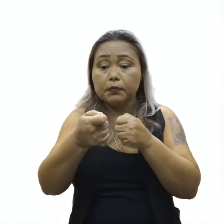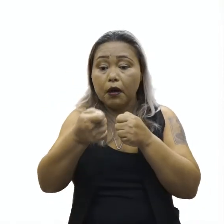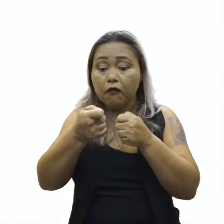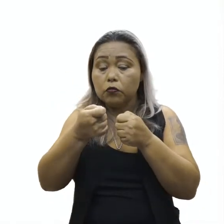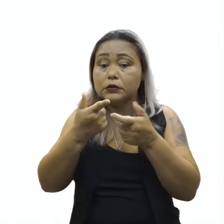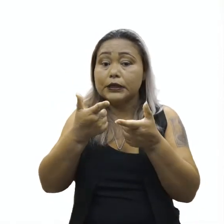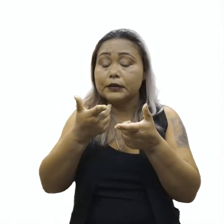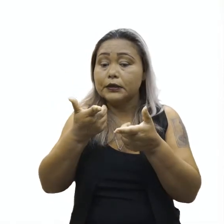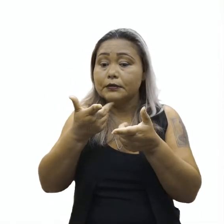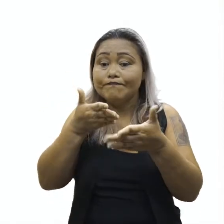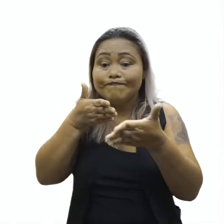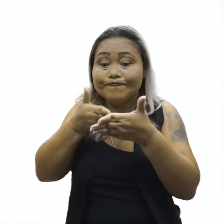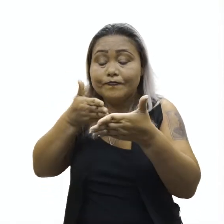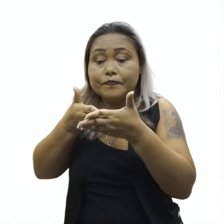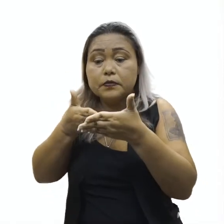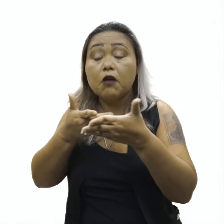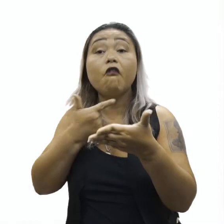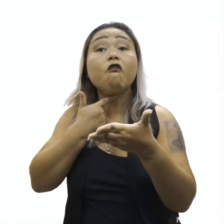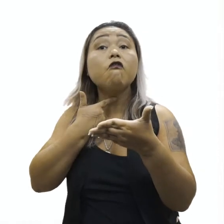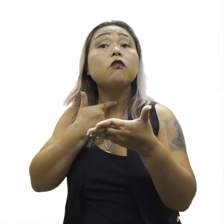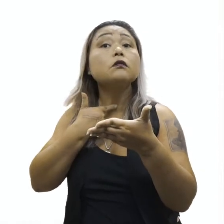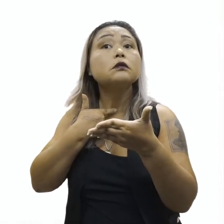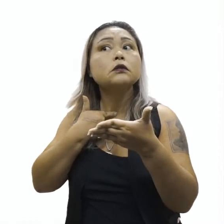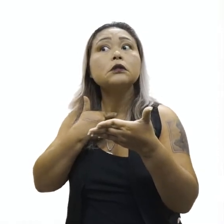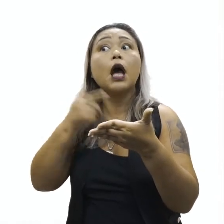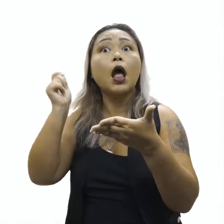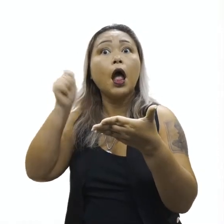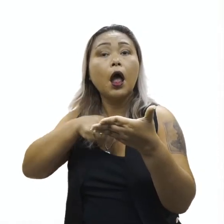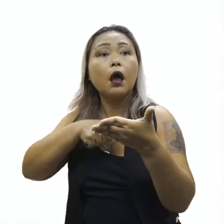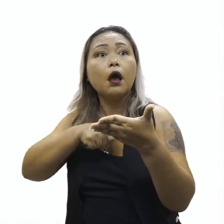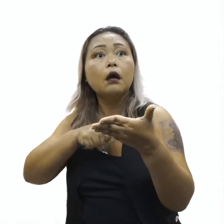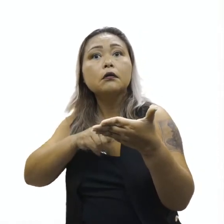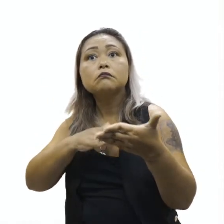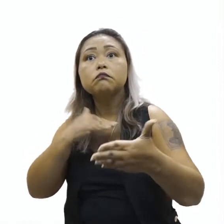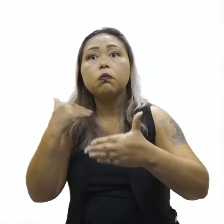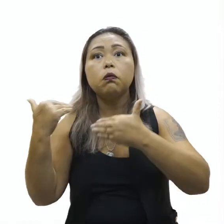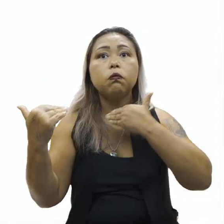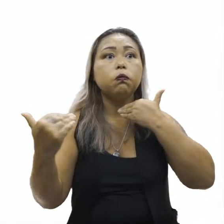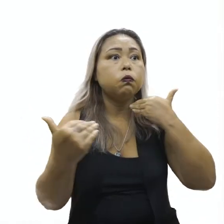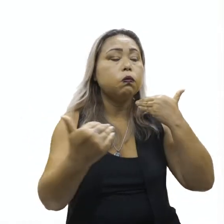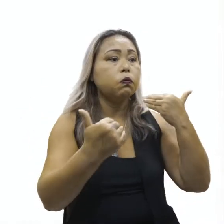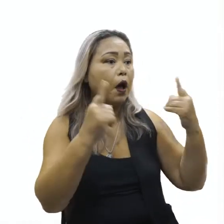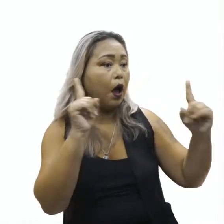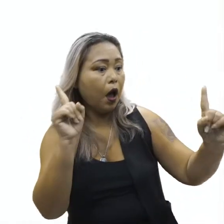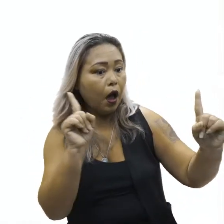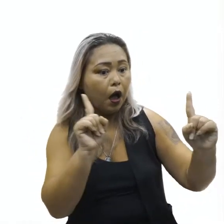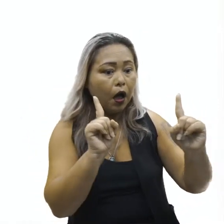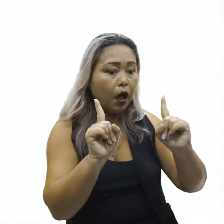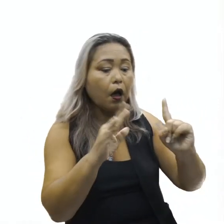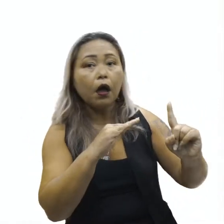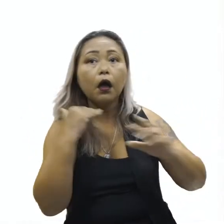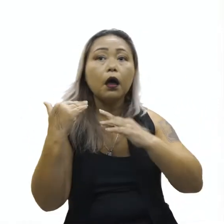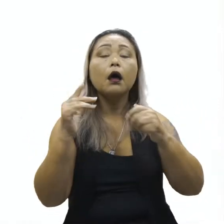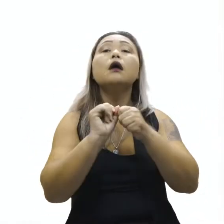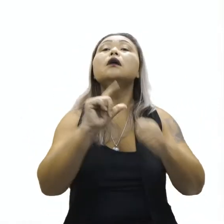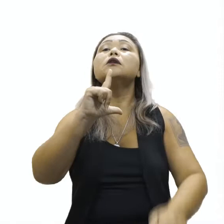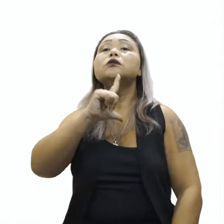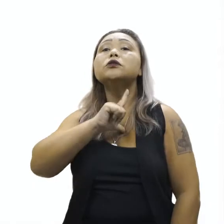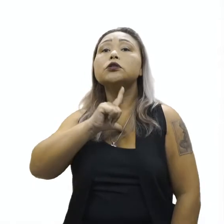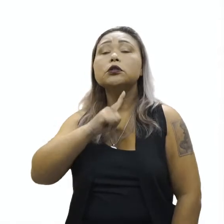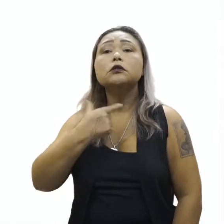vontades, elas iam se matar. Então, o que ele pensava? Que tinha que existir um